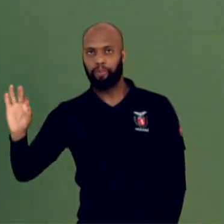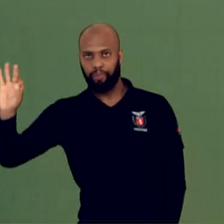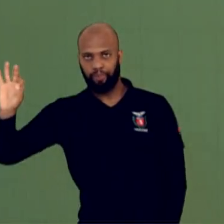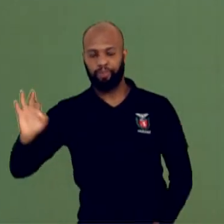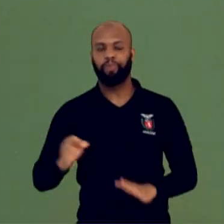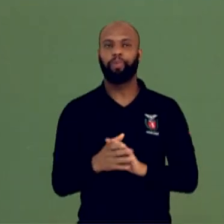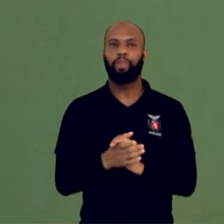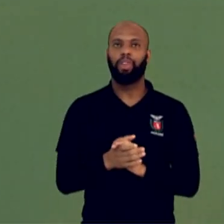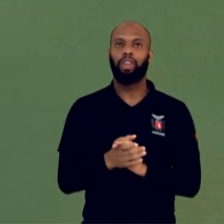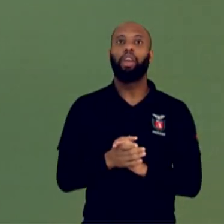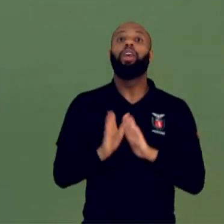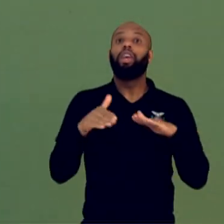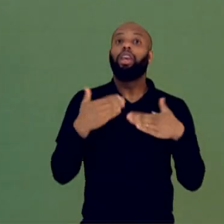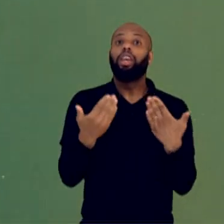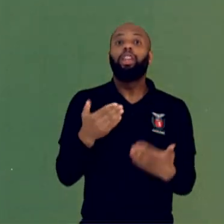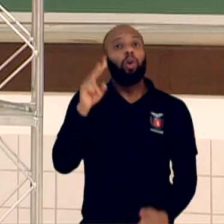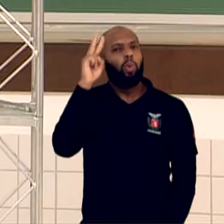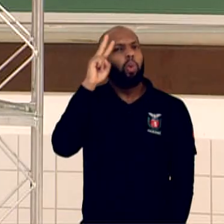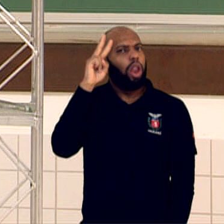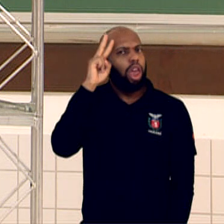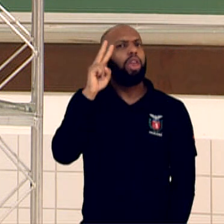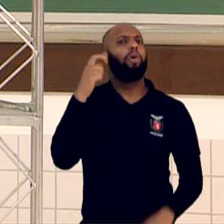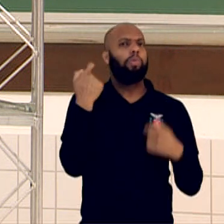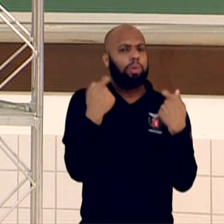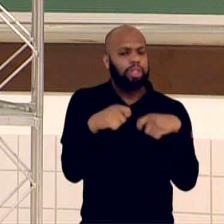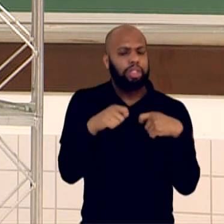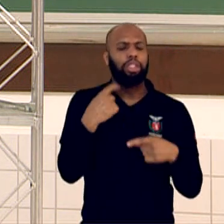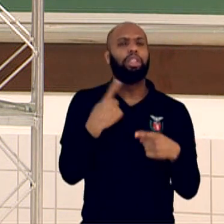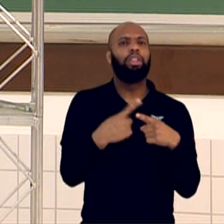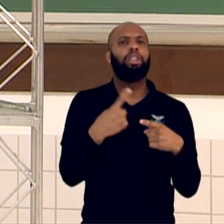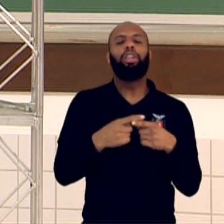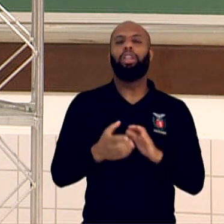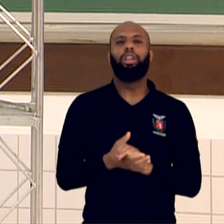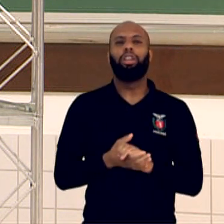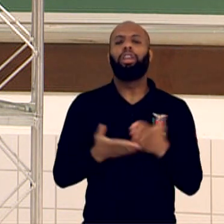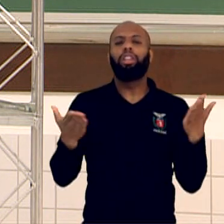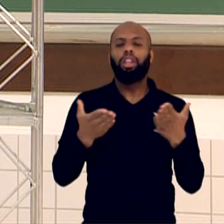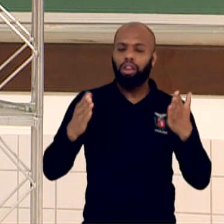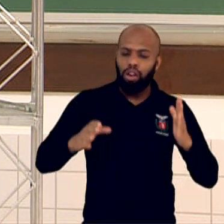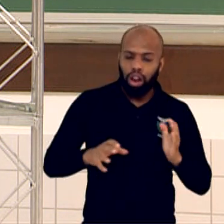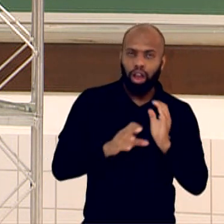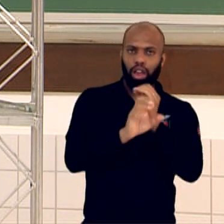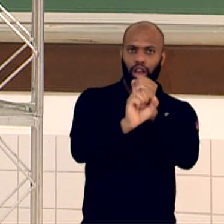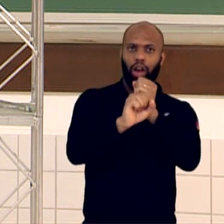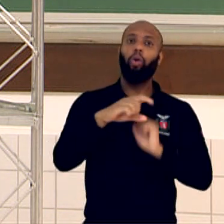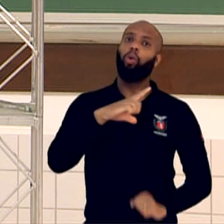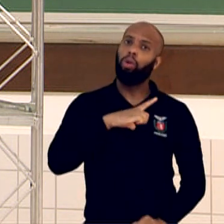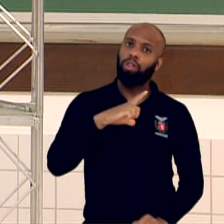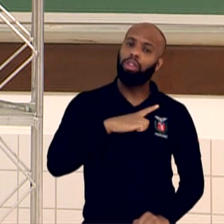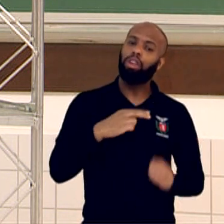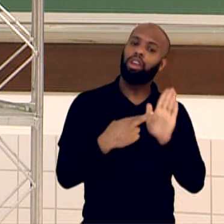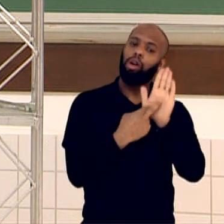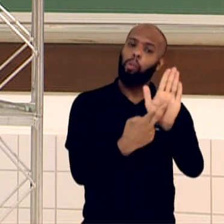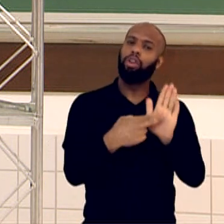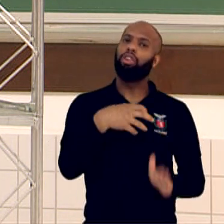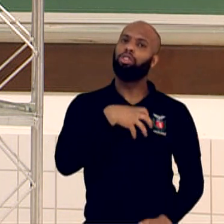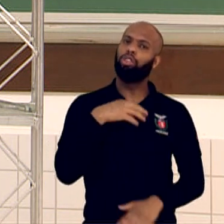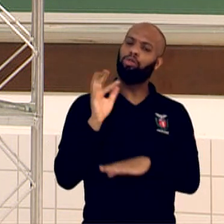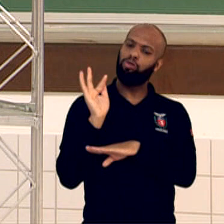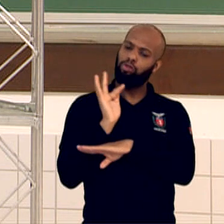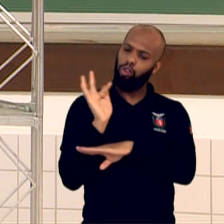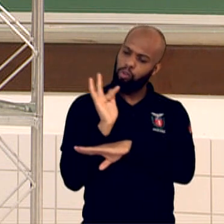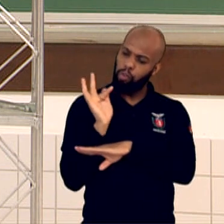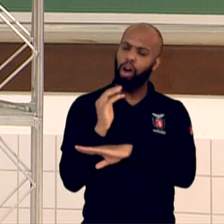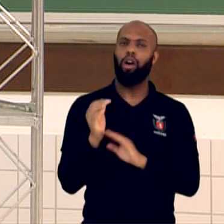tá? Lembrando, gente, que todo esse cálculo ele tem uma representação formal e a